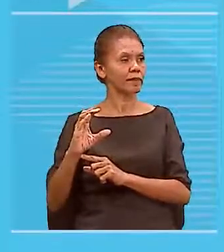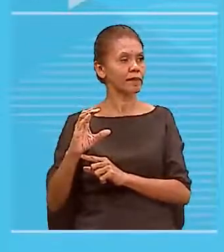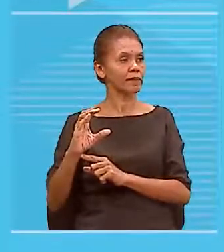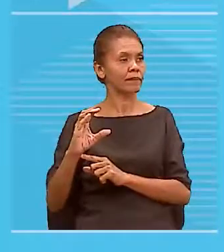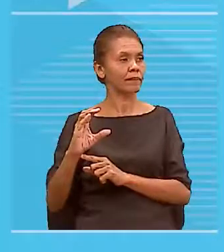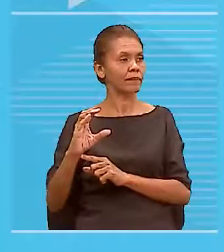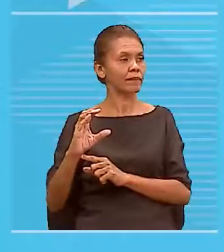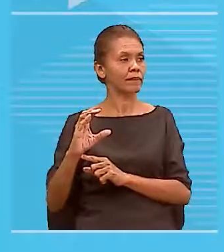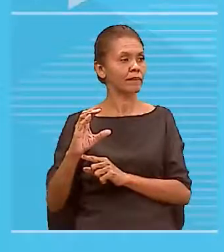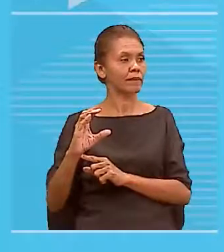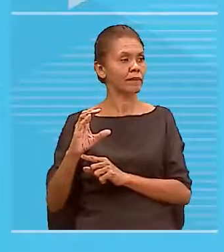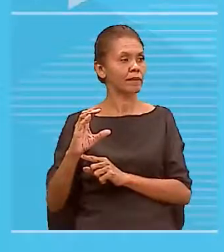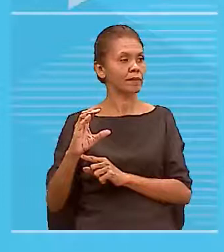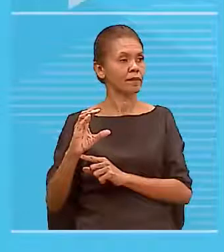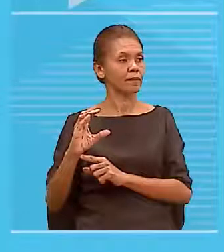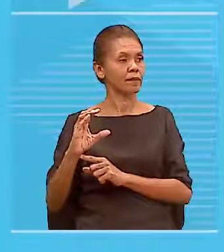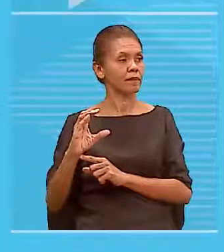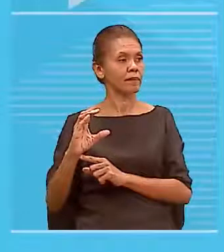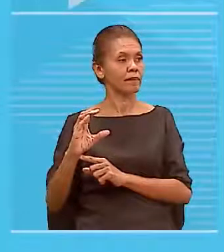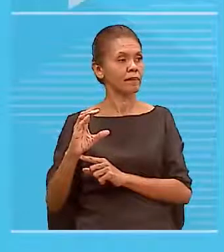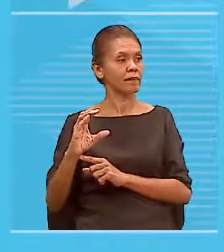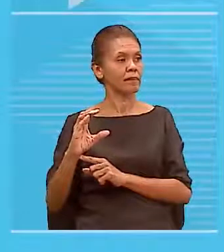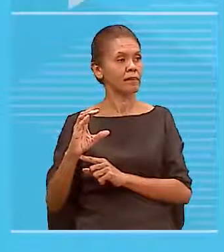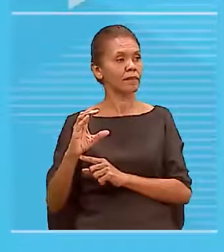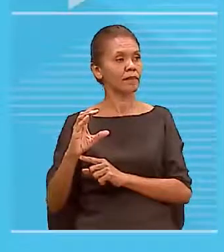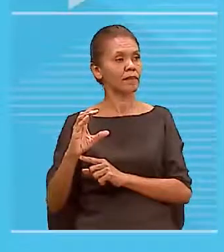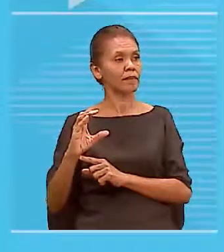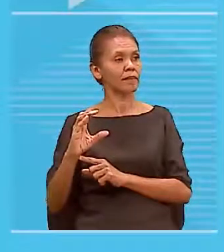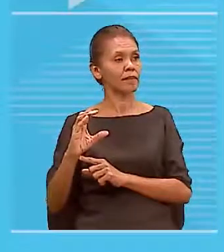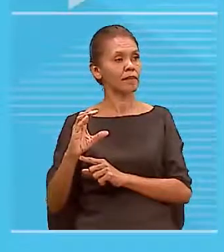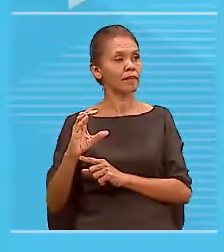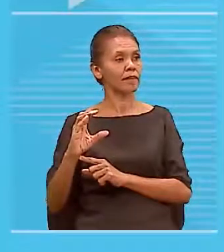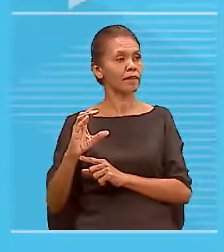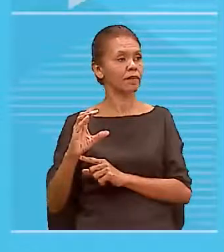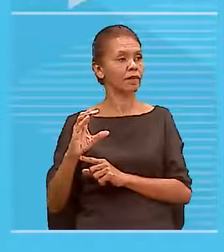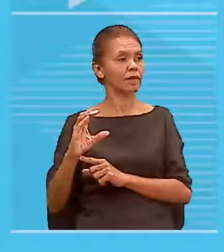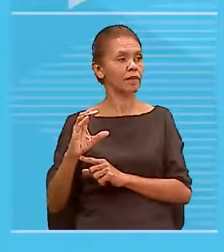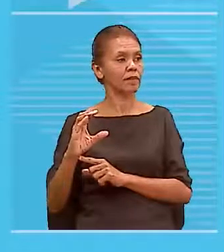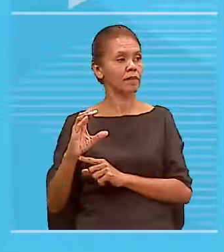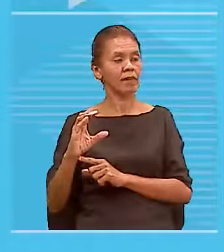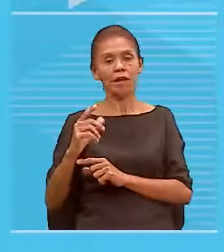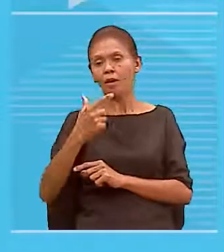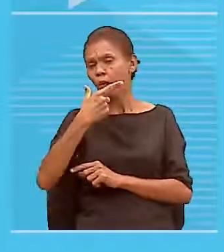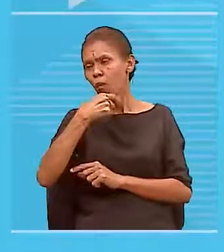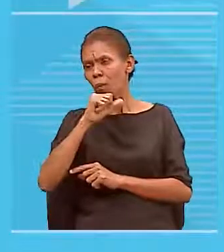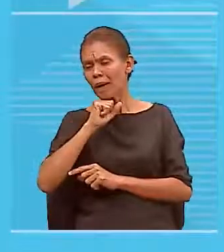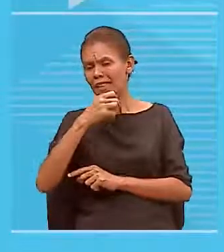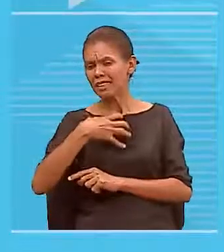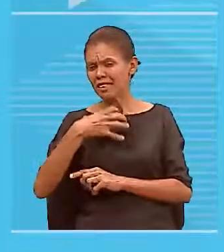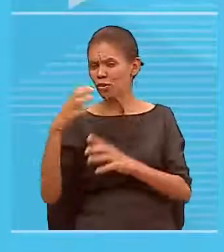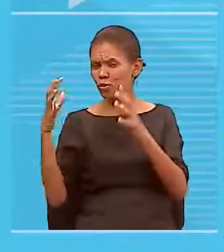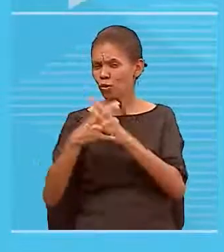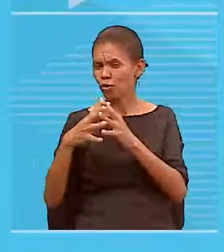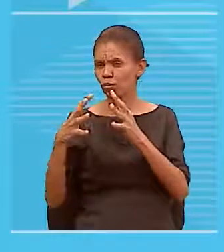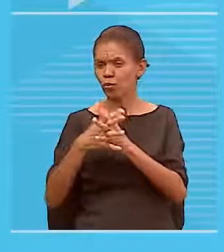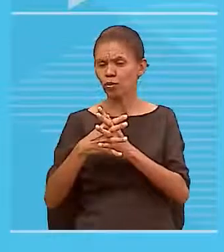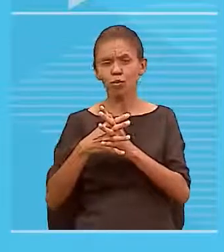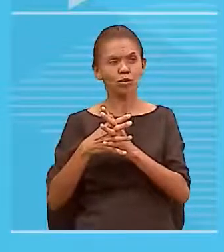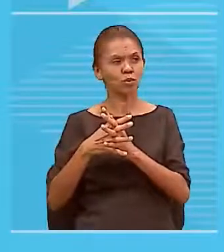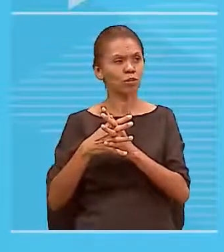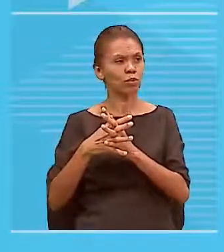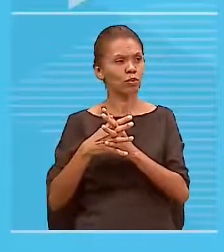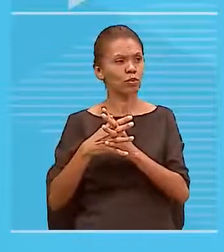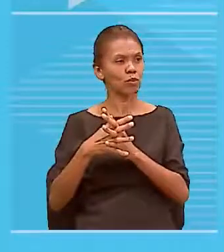homem ou mulher será se ficou confuso né para ele aí era uma criança